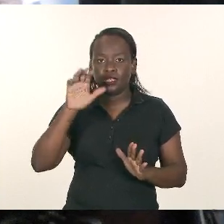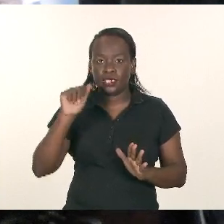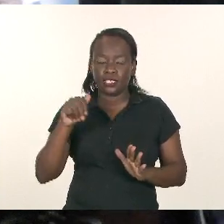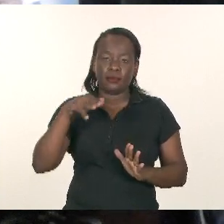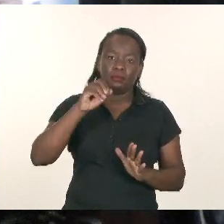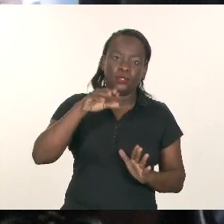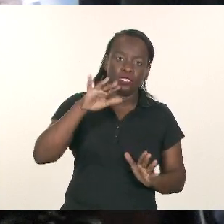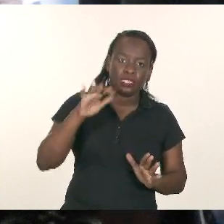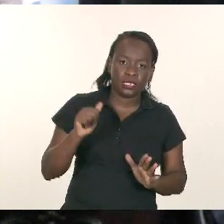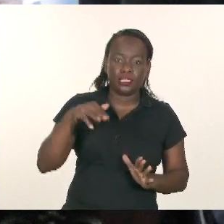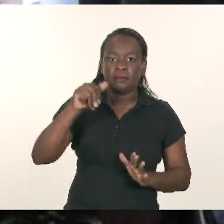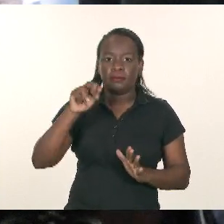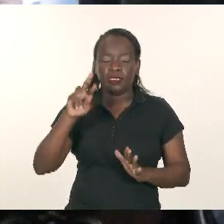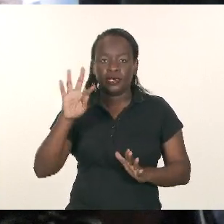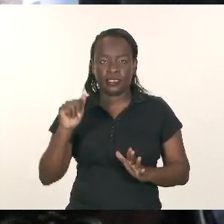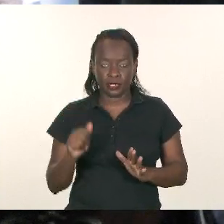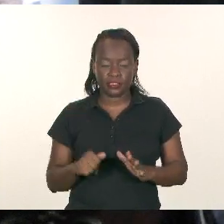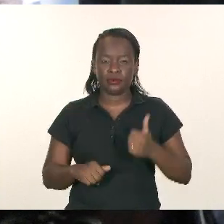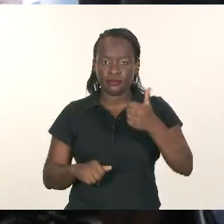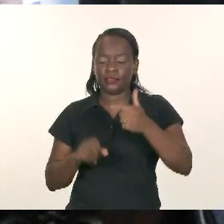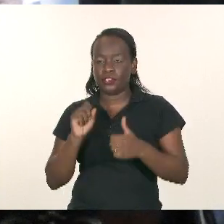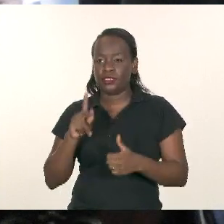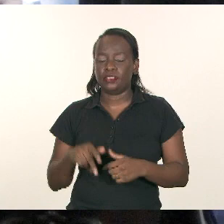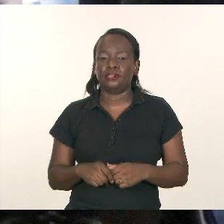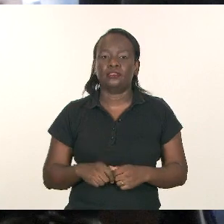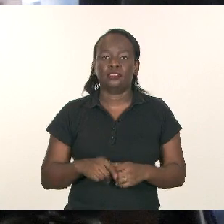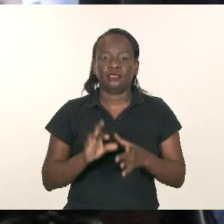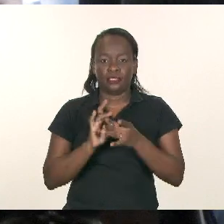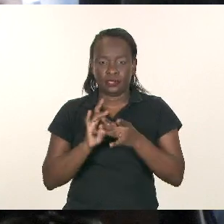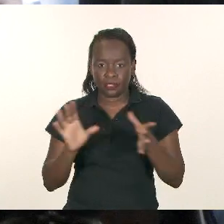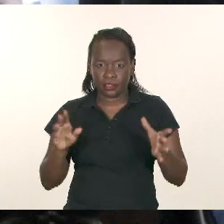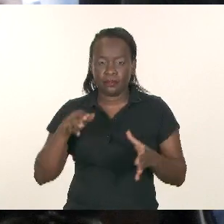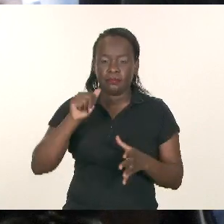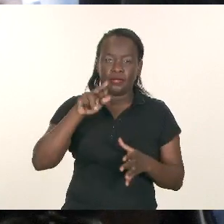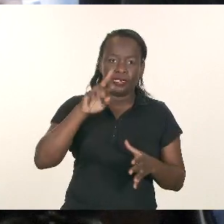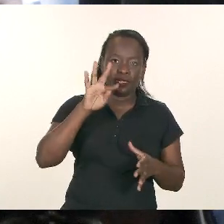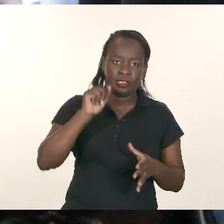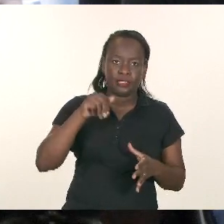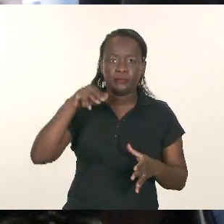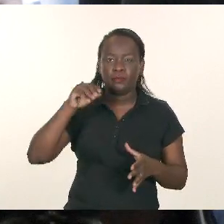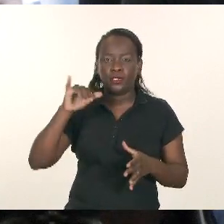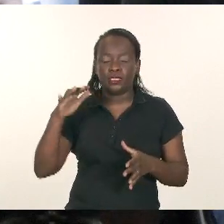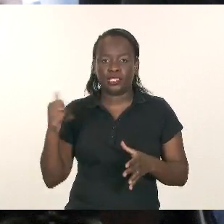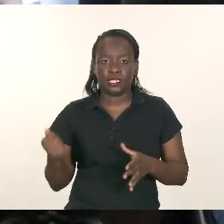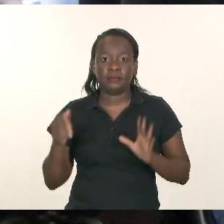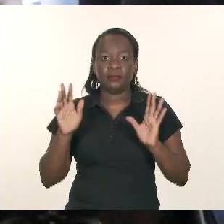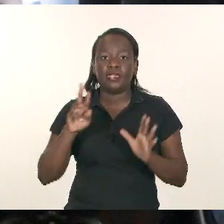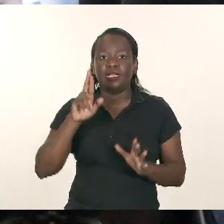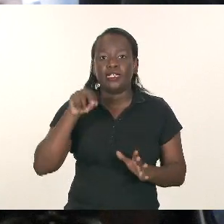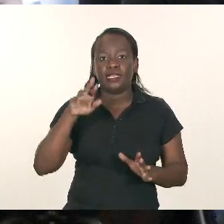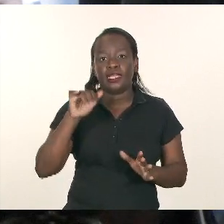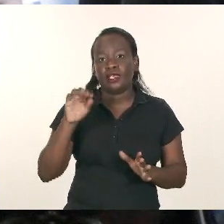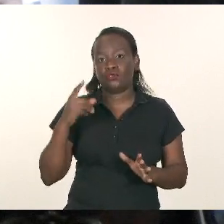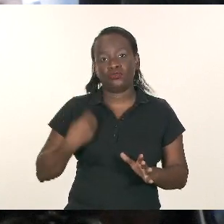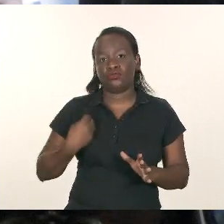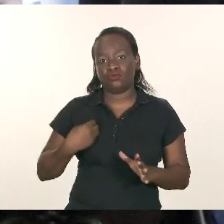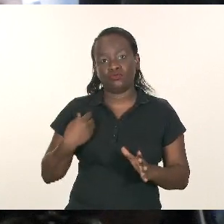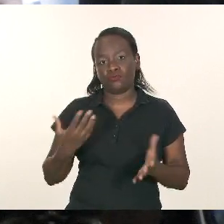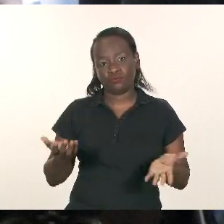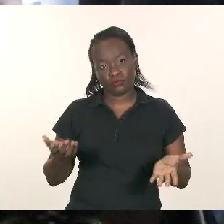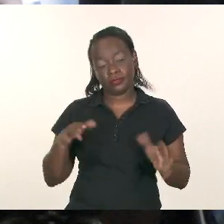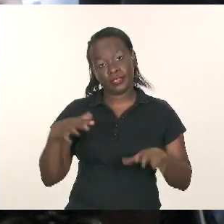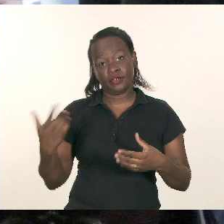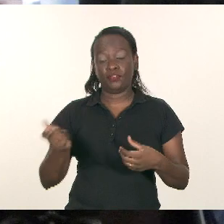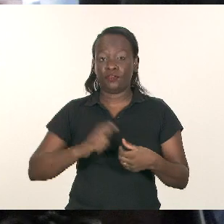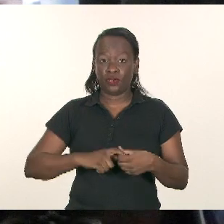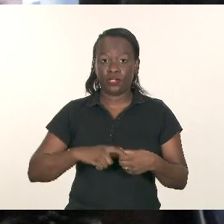também e da Marta Rocha, por favor. Ok. Concedida da Marta e da Mônica aqui. Mas o Renato Zaca não se encontra, mas voltará